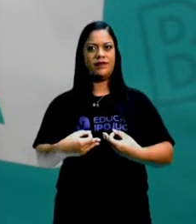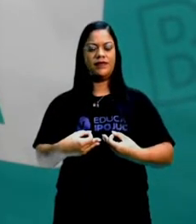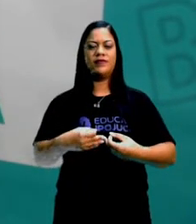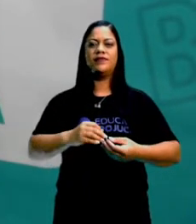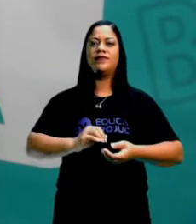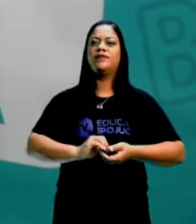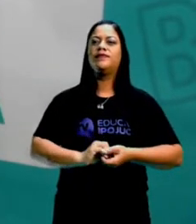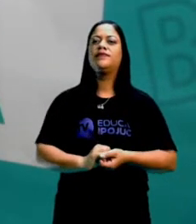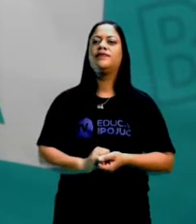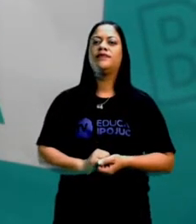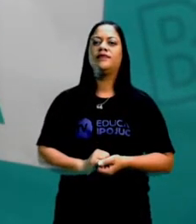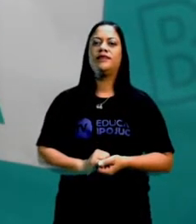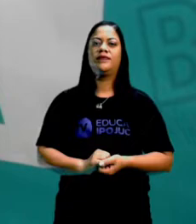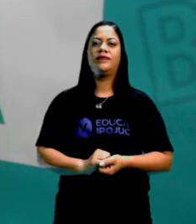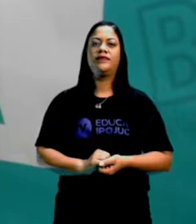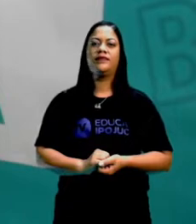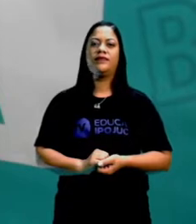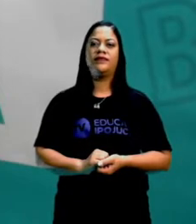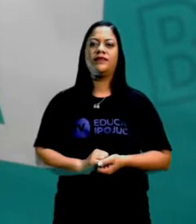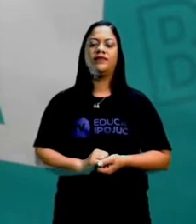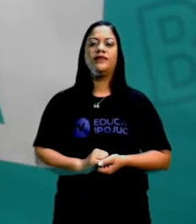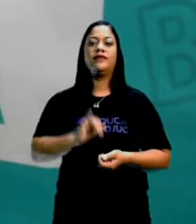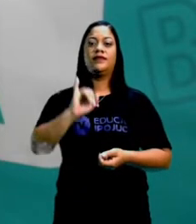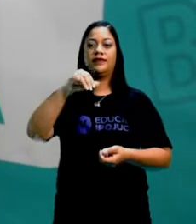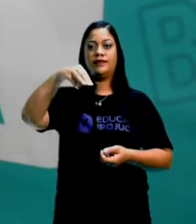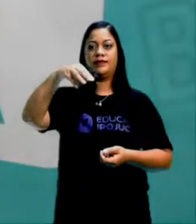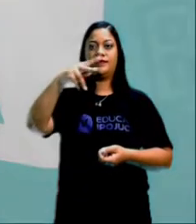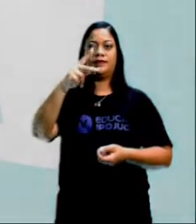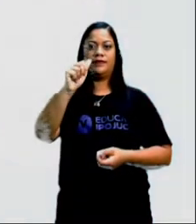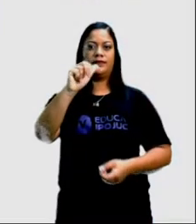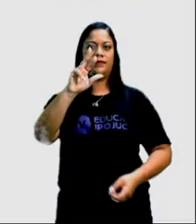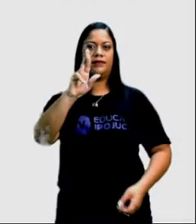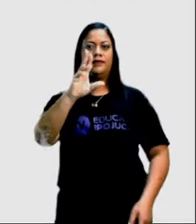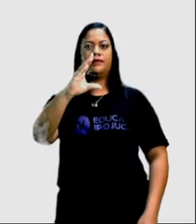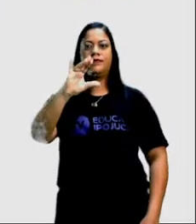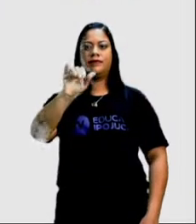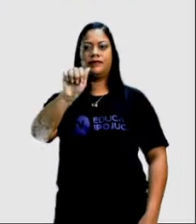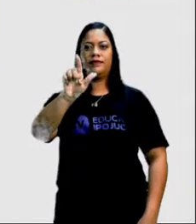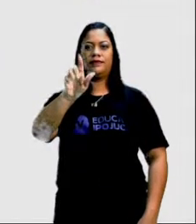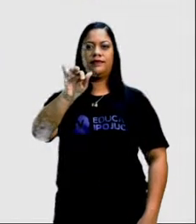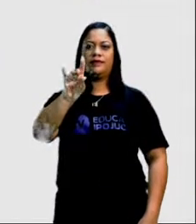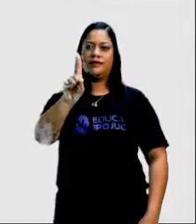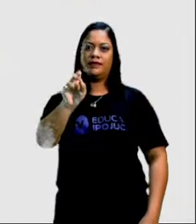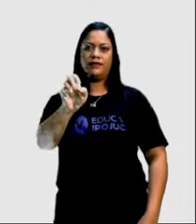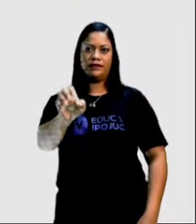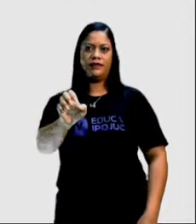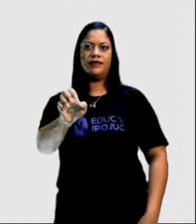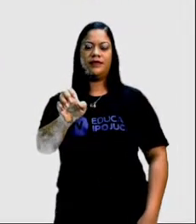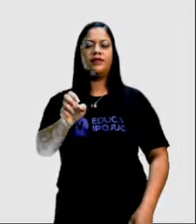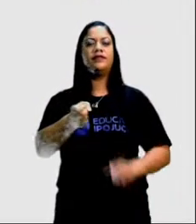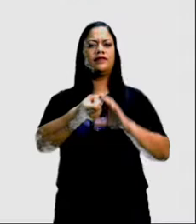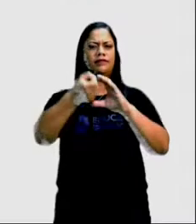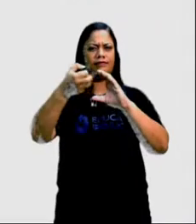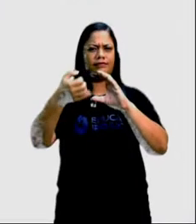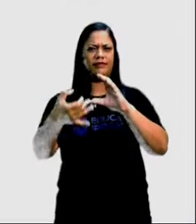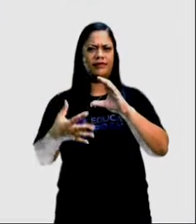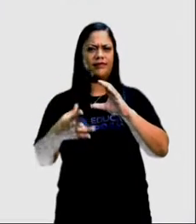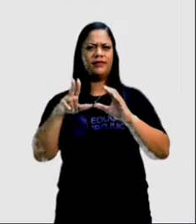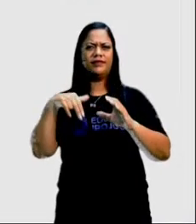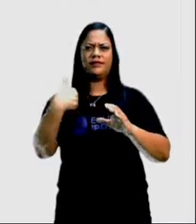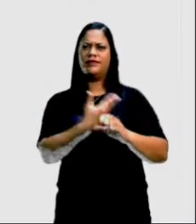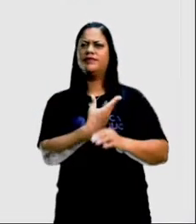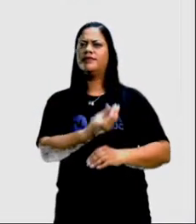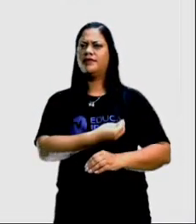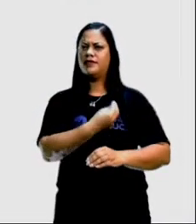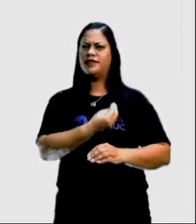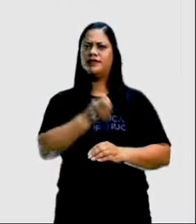ou neutro. A imparcialidade é uma característica que diz respeito a várias áreas da nossa vida e